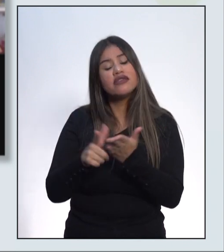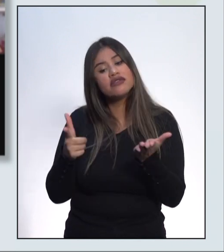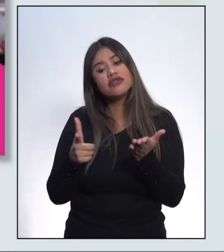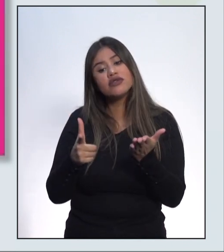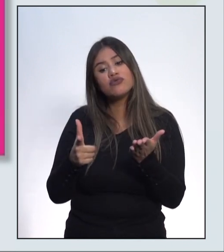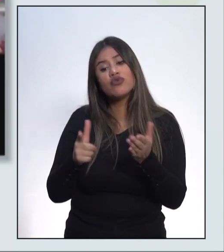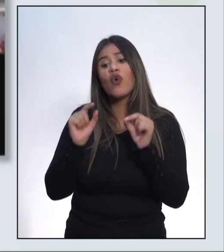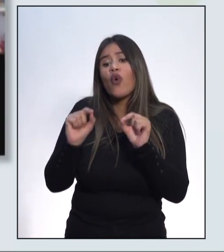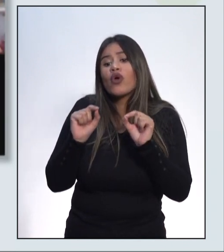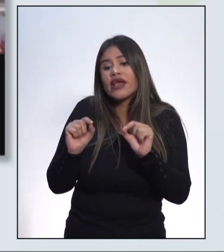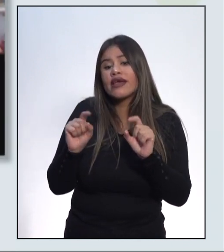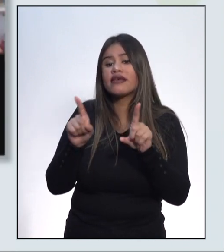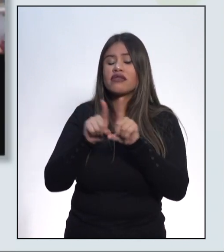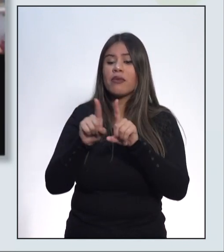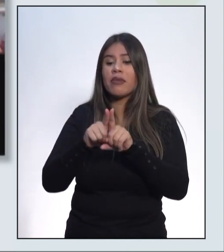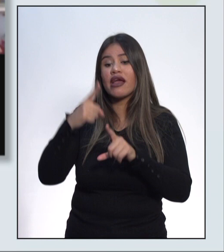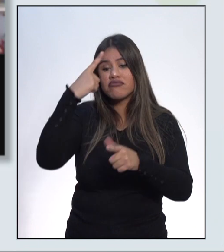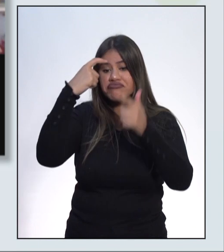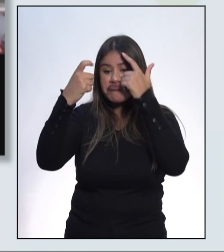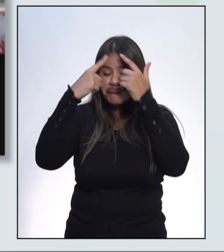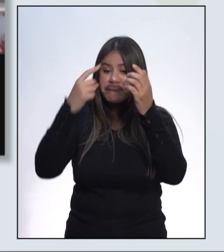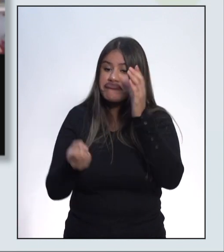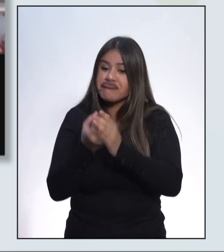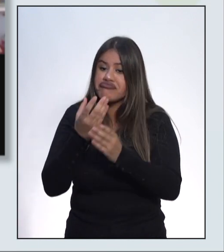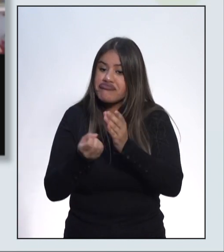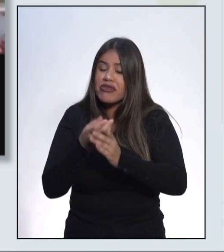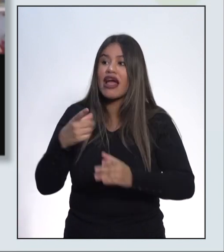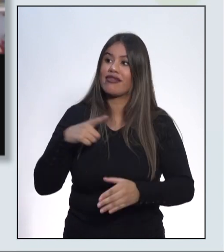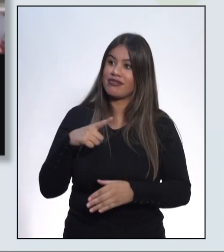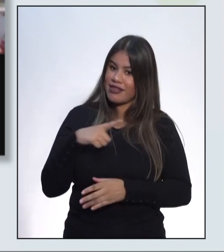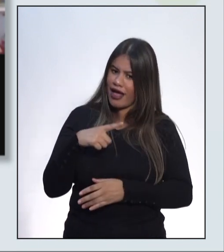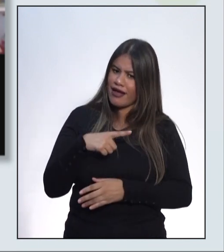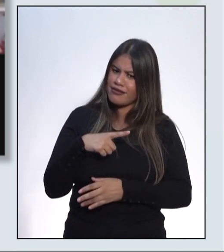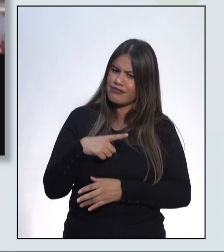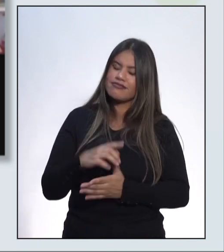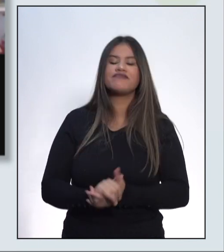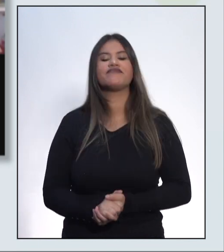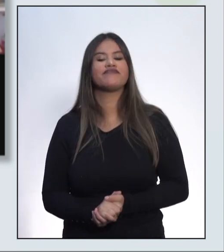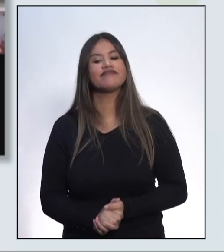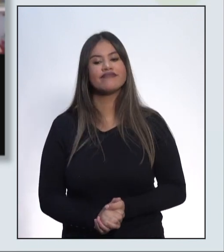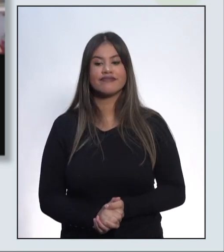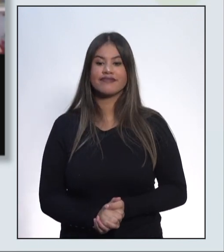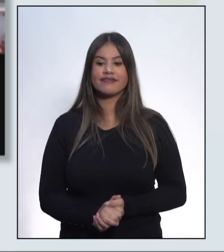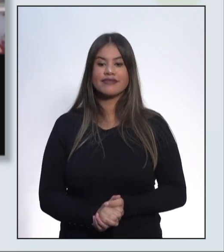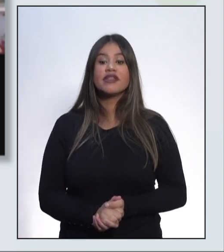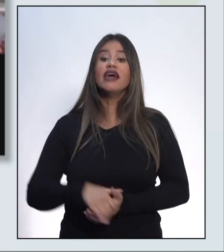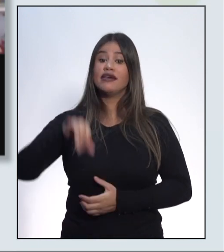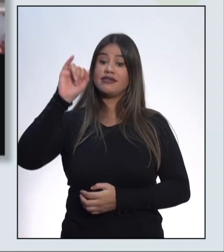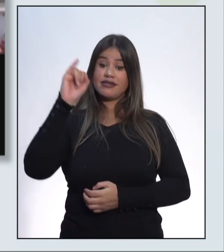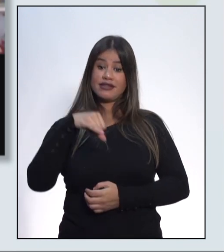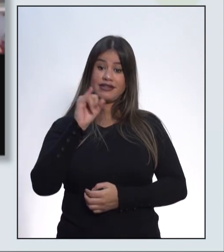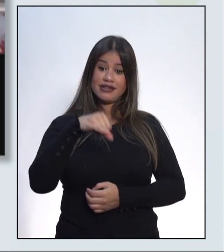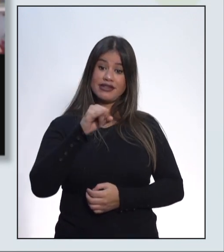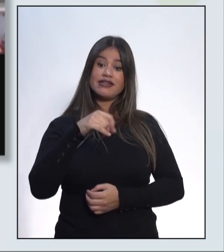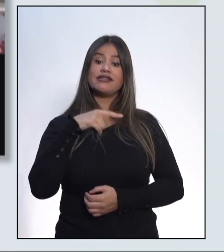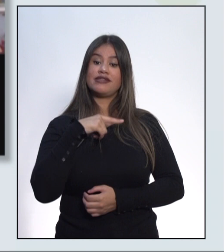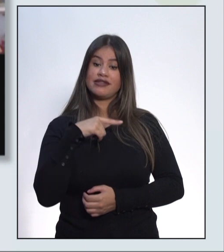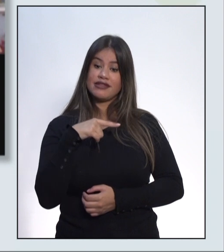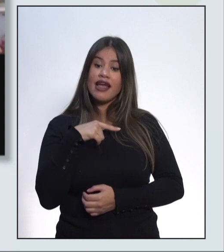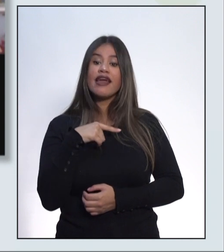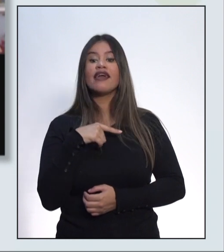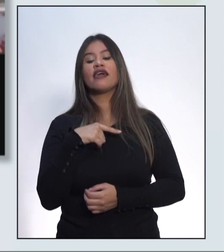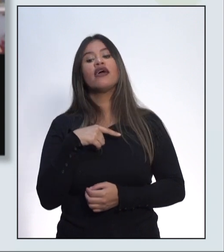criatividade. Então, Tatá, o jornalismo é justamente essa atividade que se ocupa de trazer para a gente